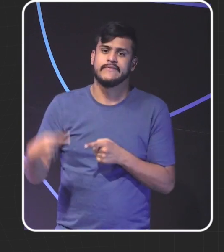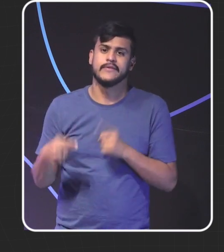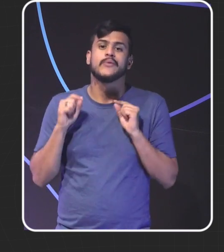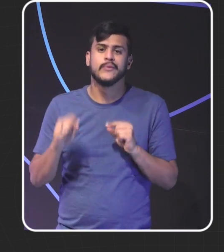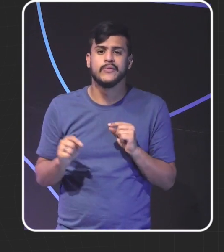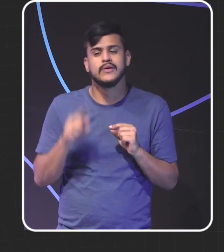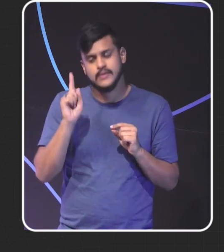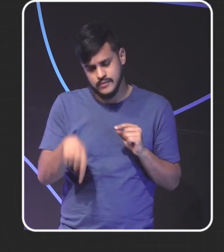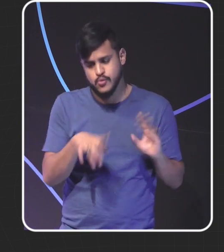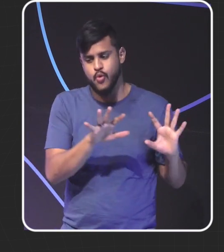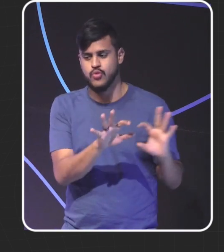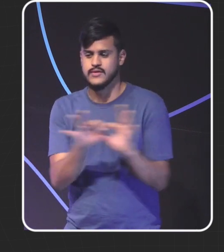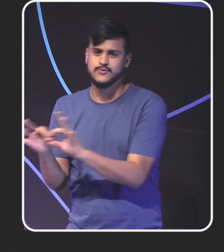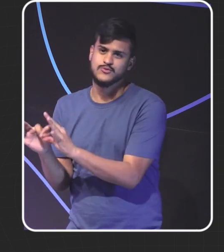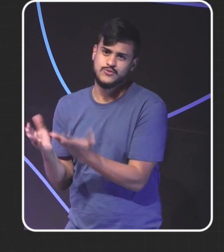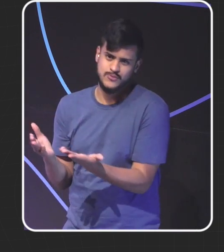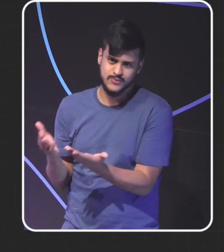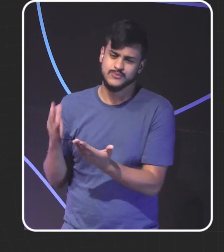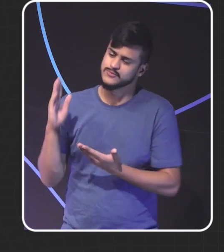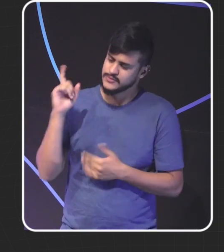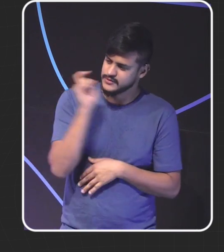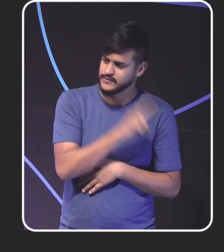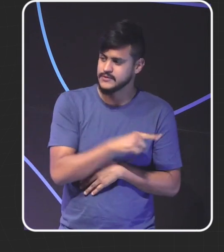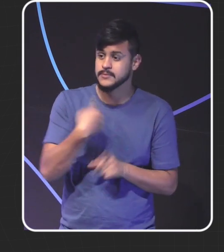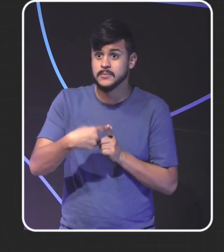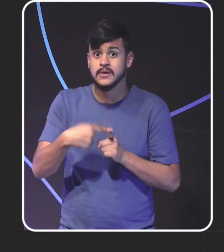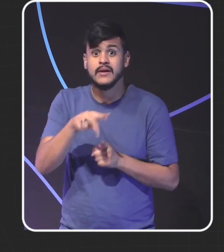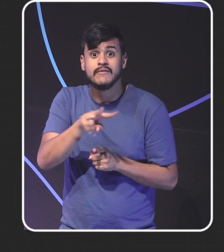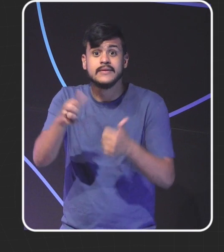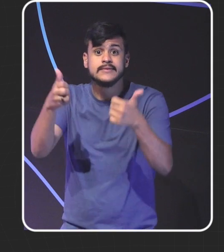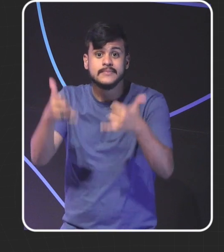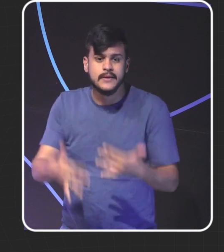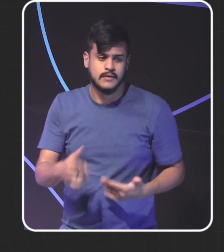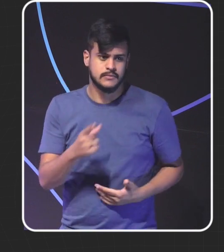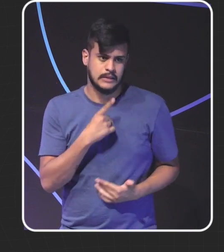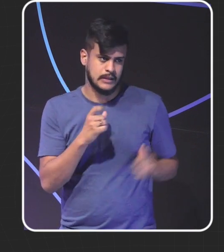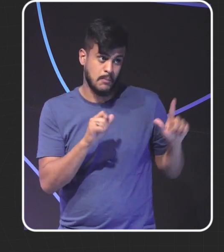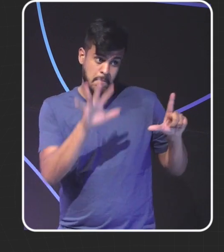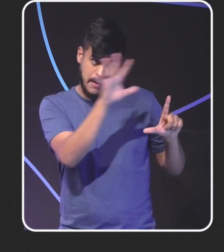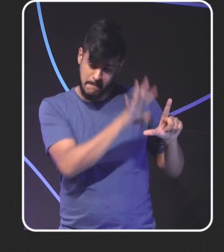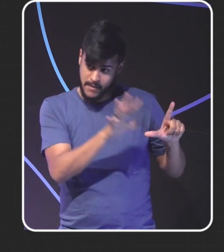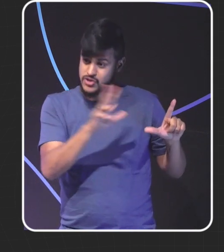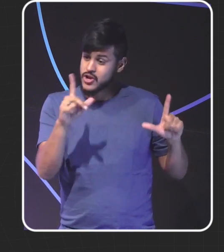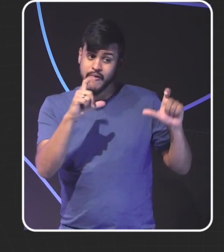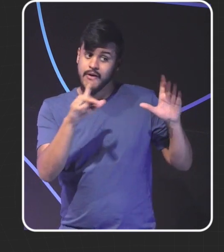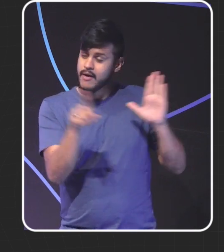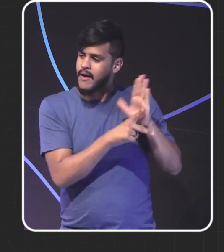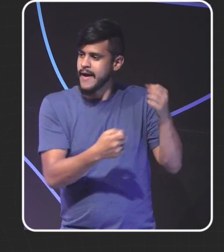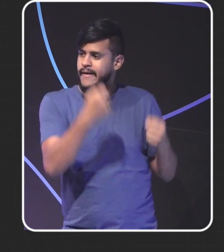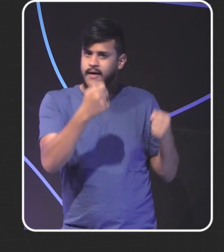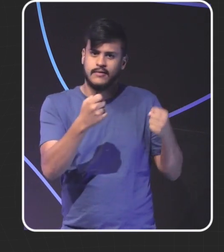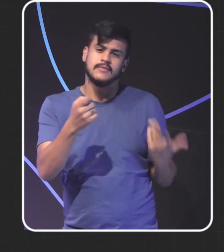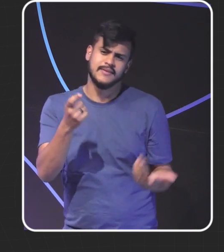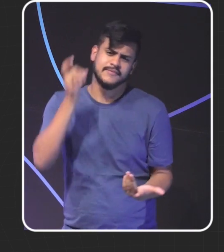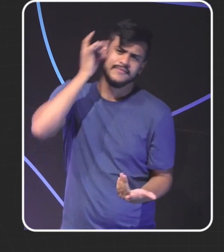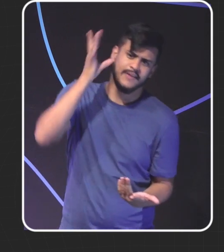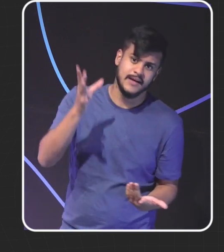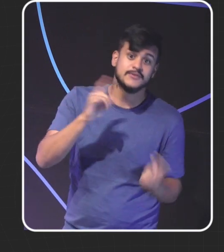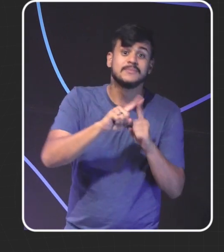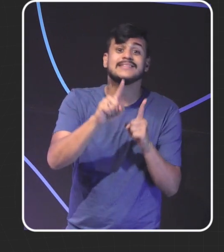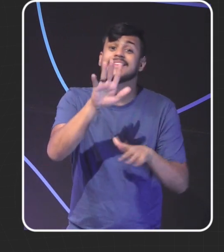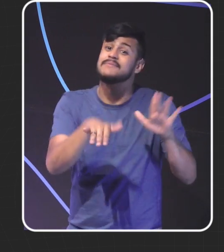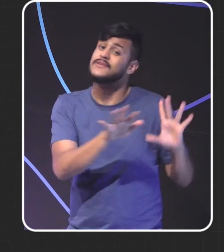contexto mesmo, né? Por exemplo, para descrever que eu tenho uma imagem que é uma foto de um carro, tudo bem, mas tudo vai depender do